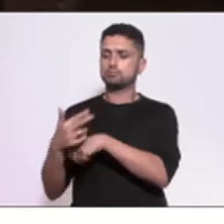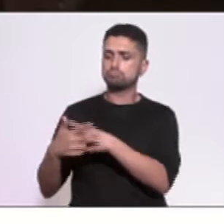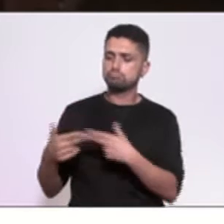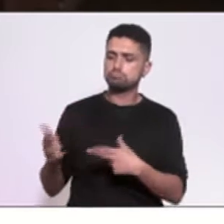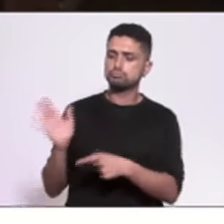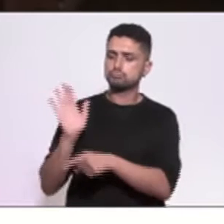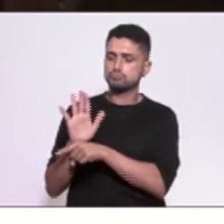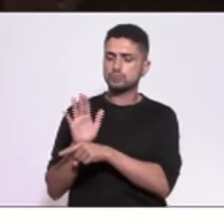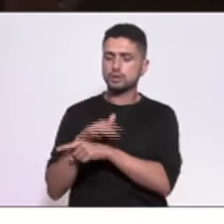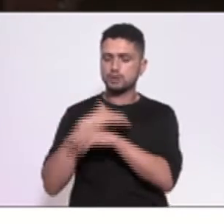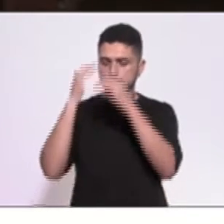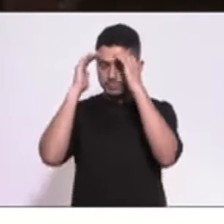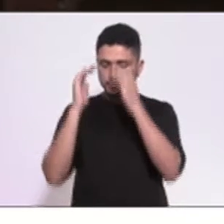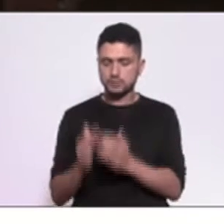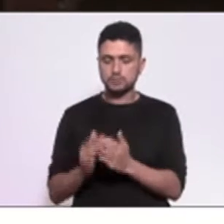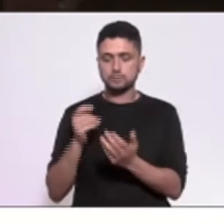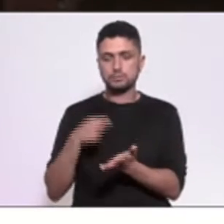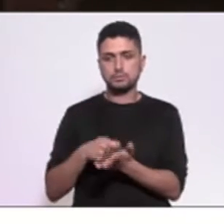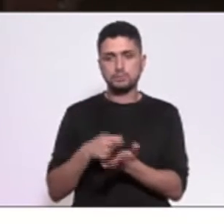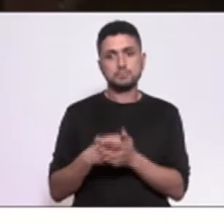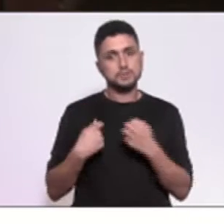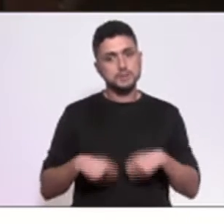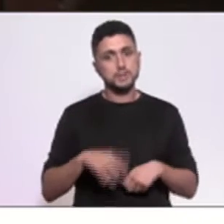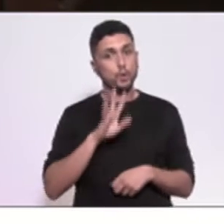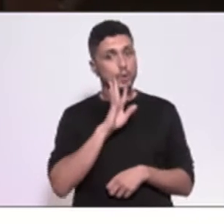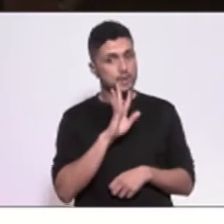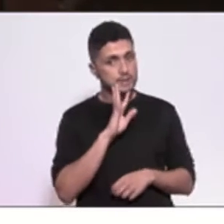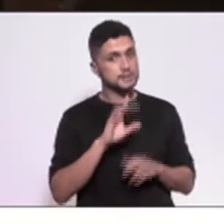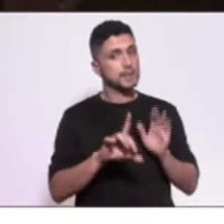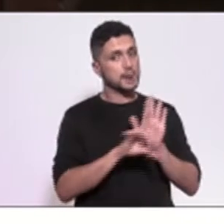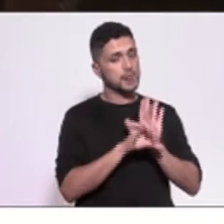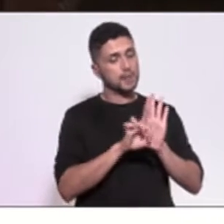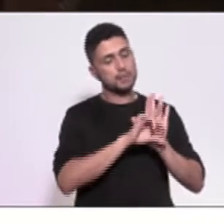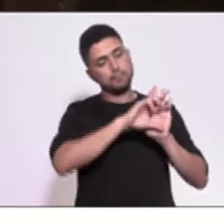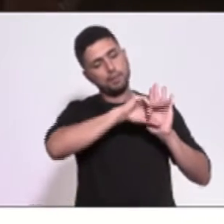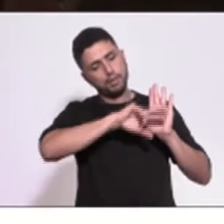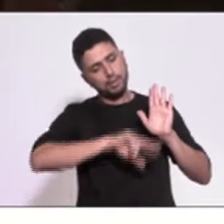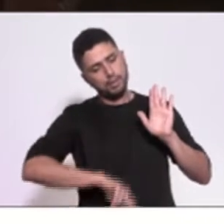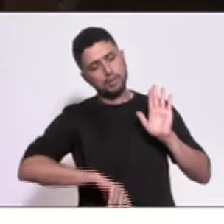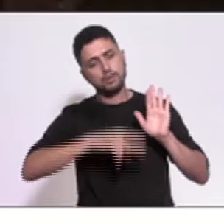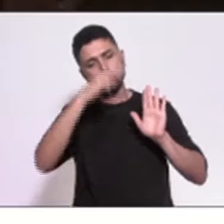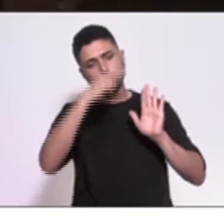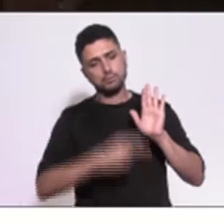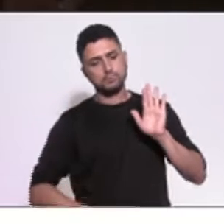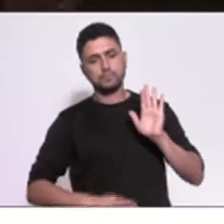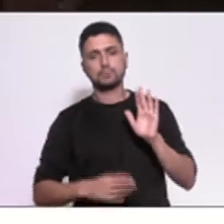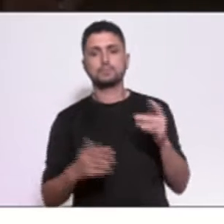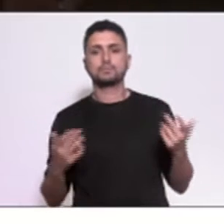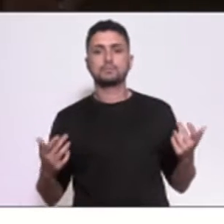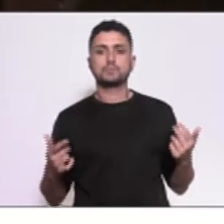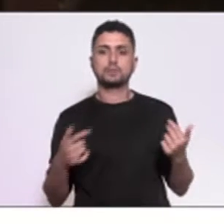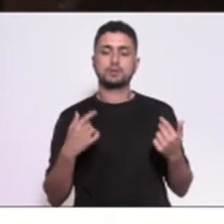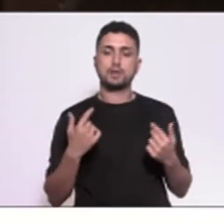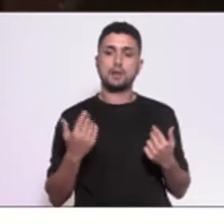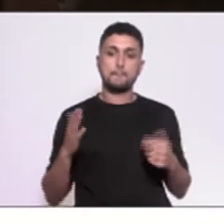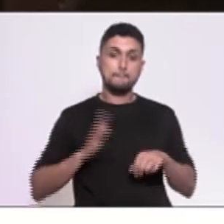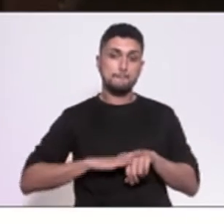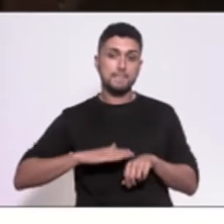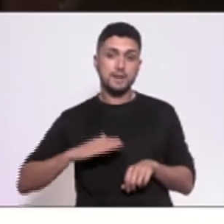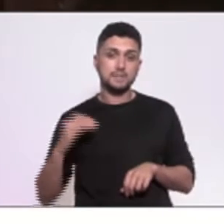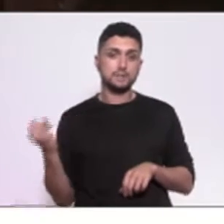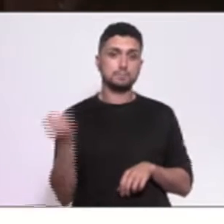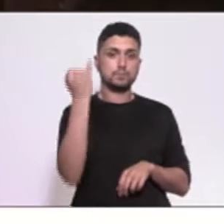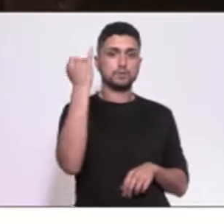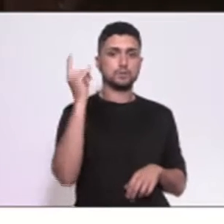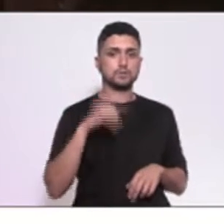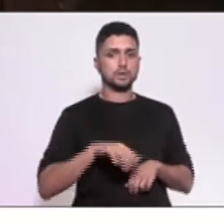obrigações, precisamos conhecer as leis. Dentre todas elas, a mais importante no nosso país é